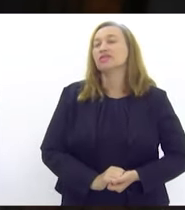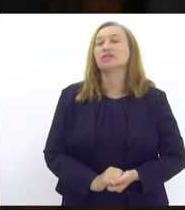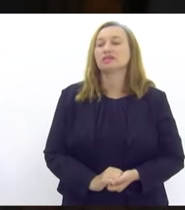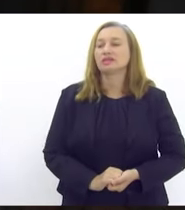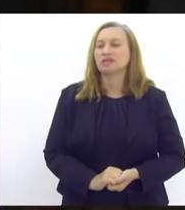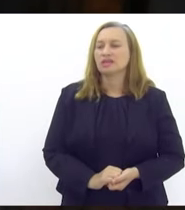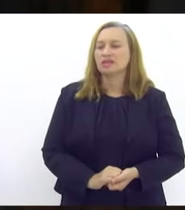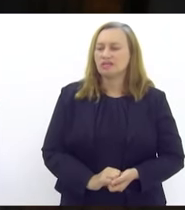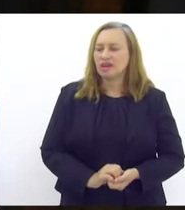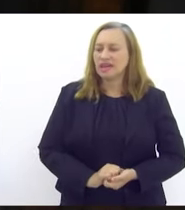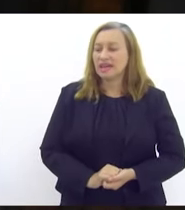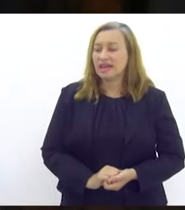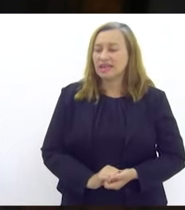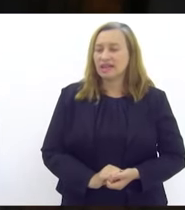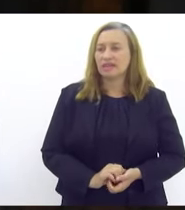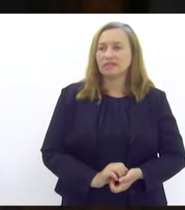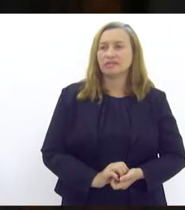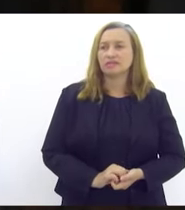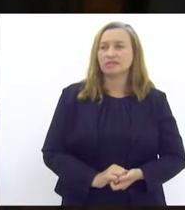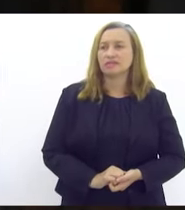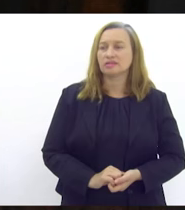Deputada Célia Jordão.